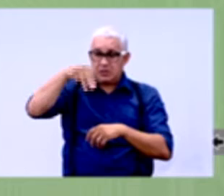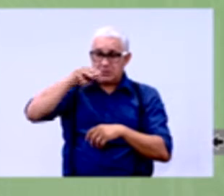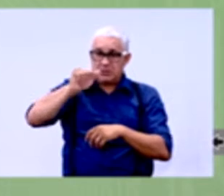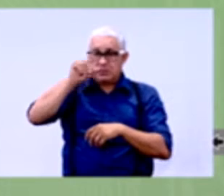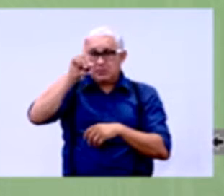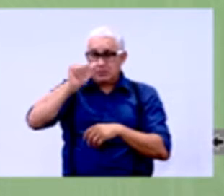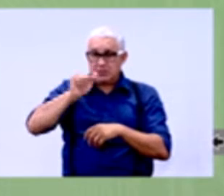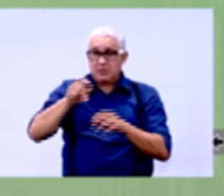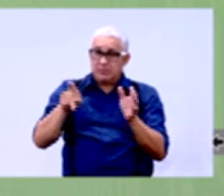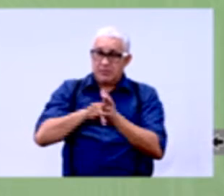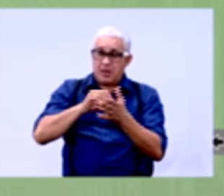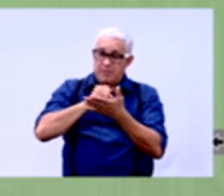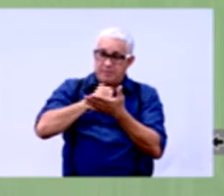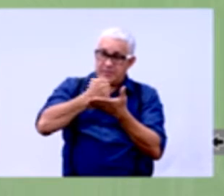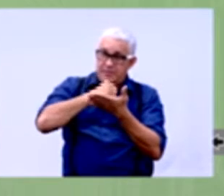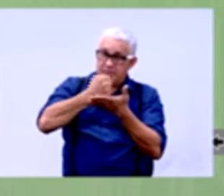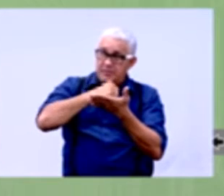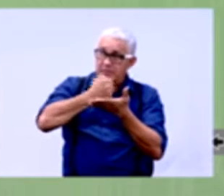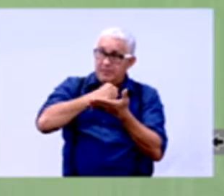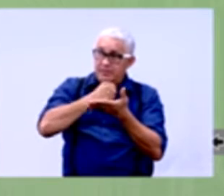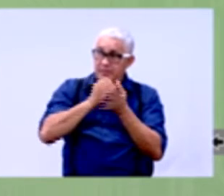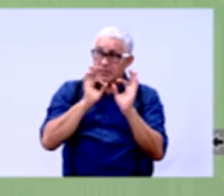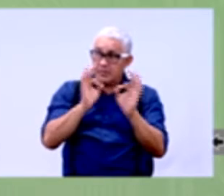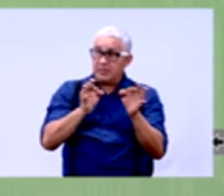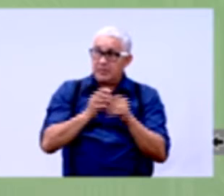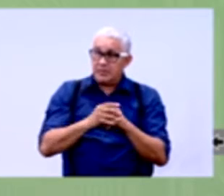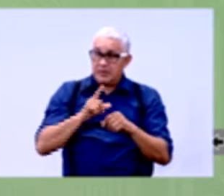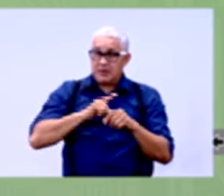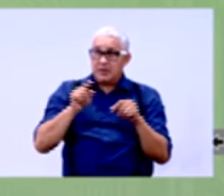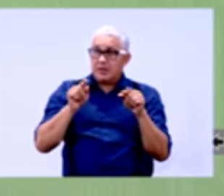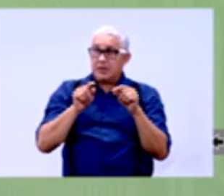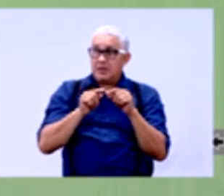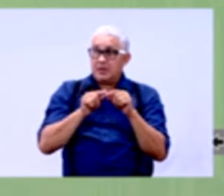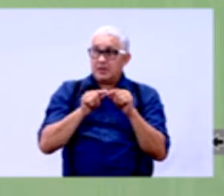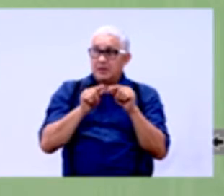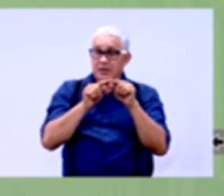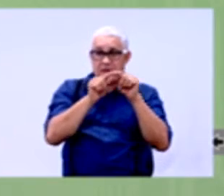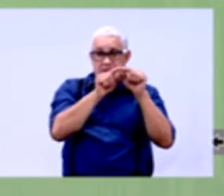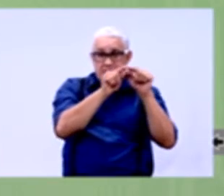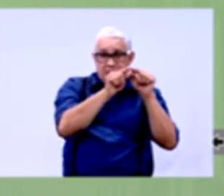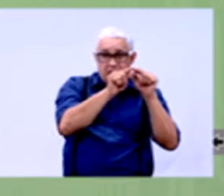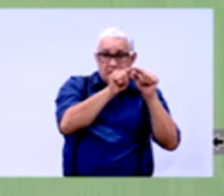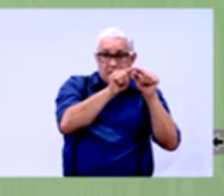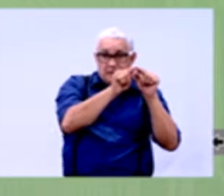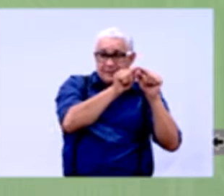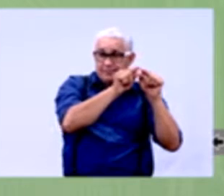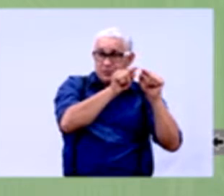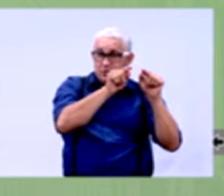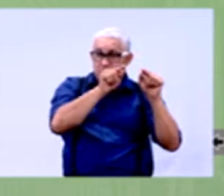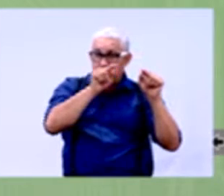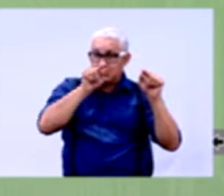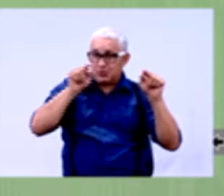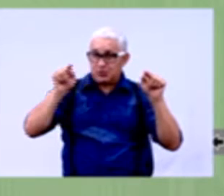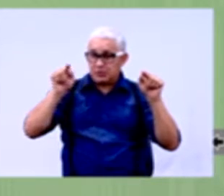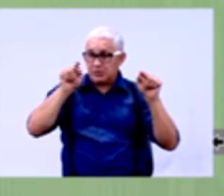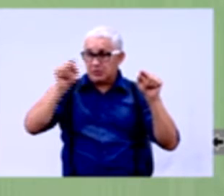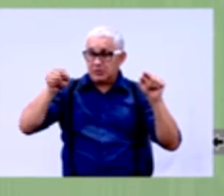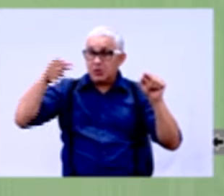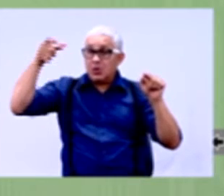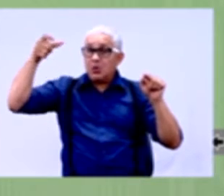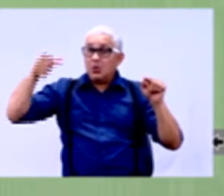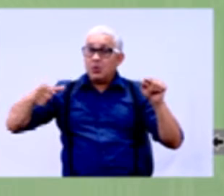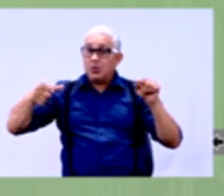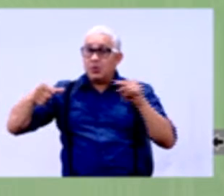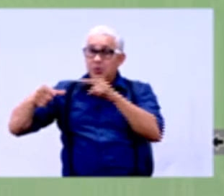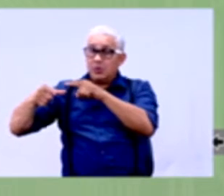de controle, certo? Então, a seta aqui, ela sempre aponta para onde está